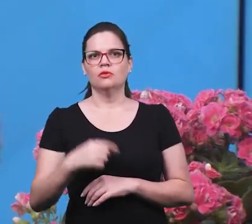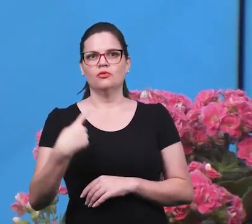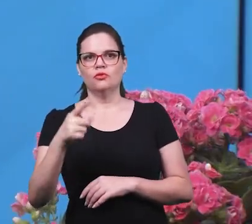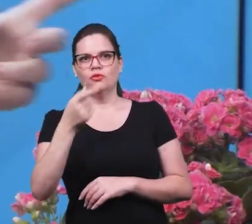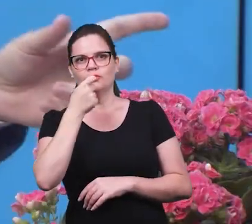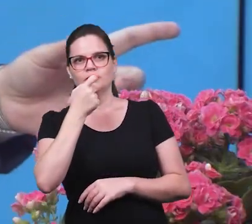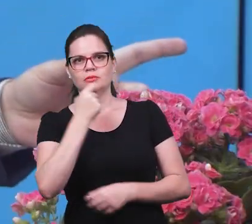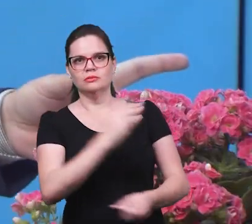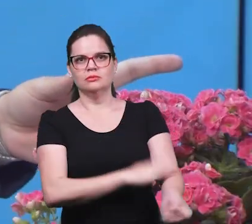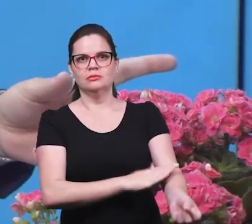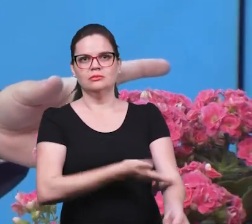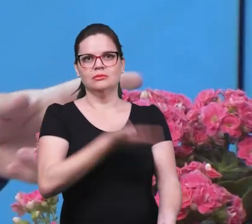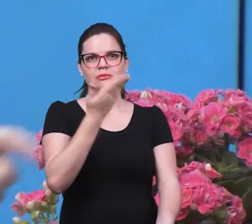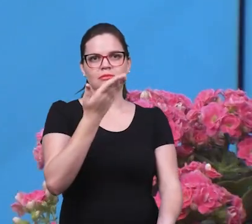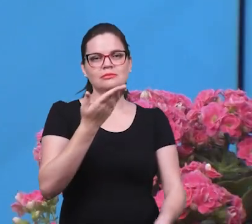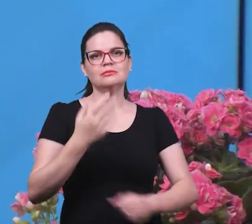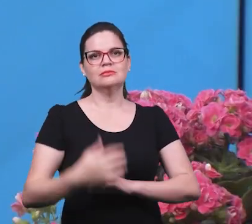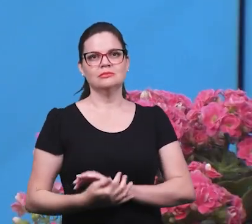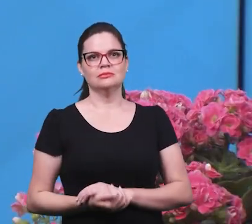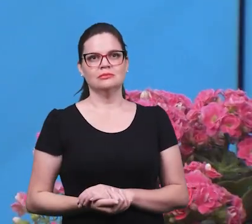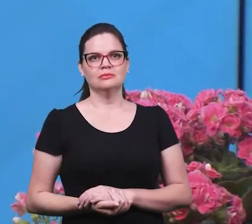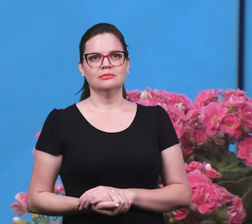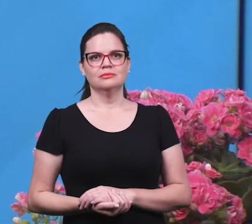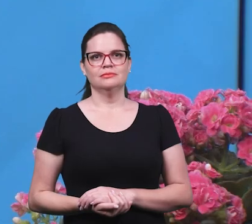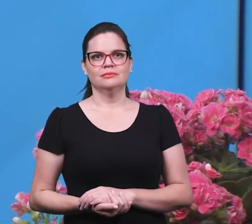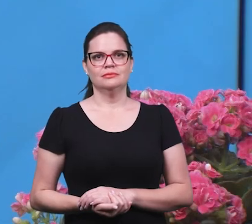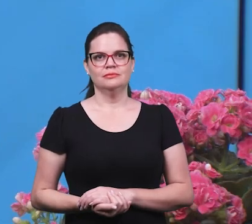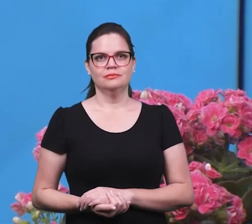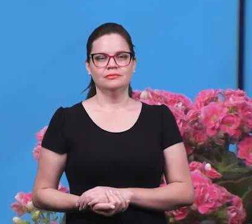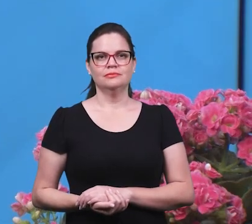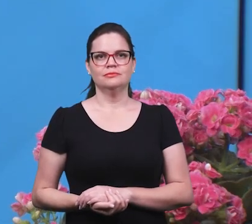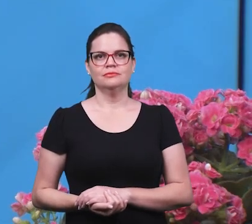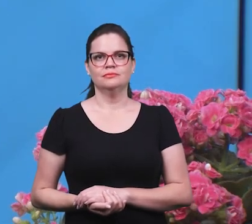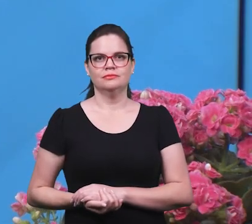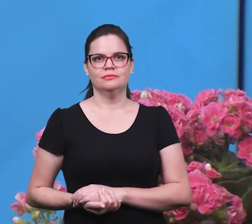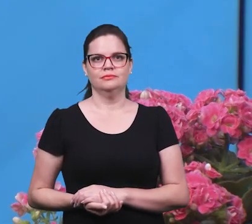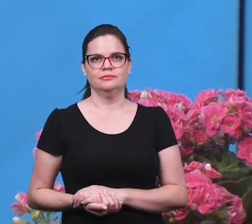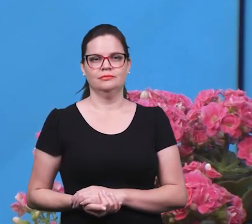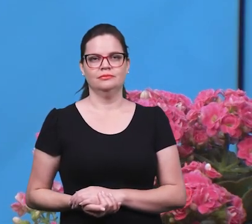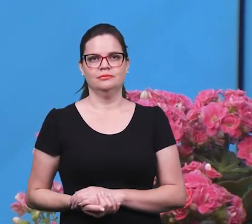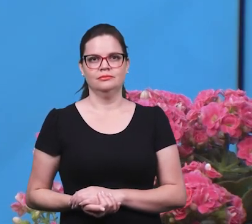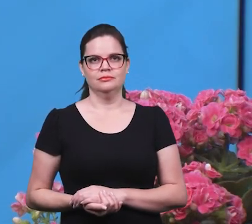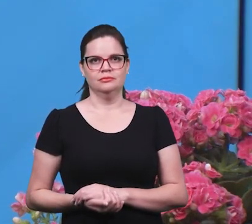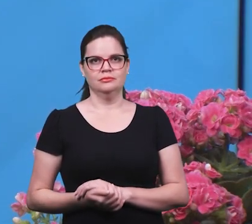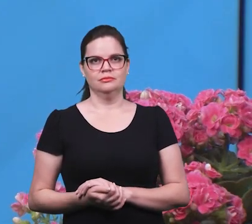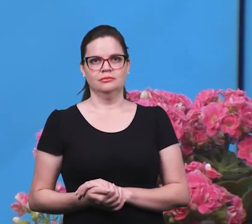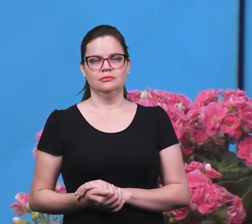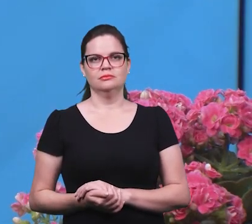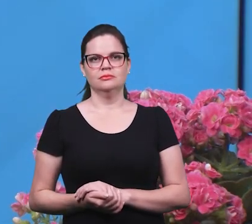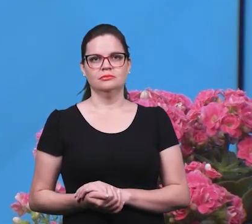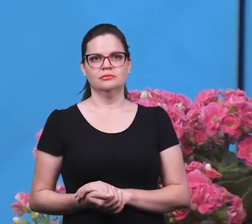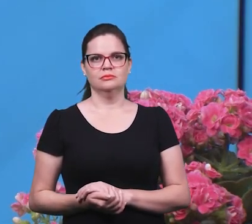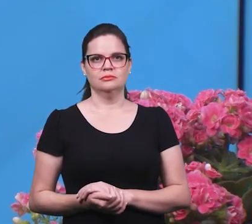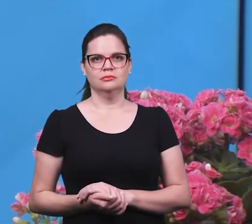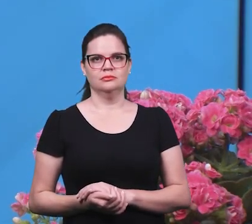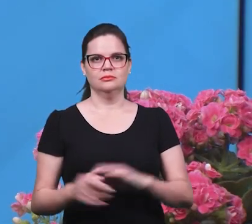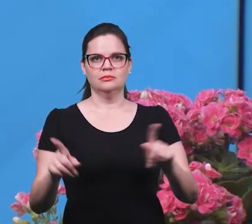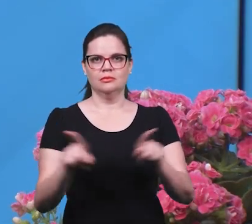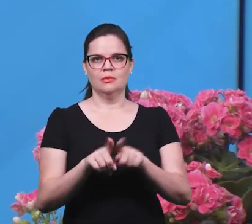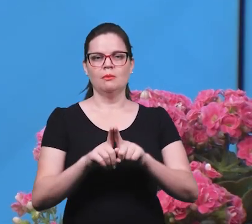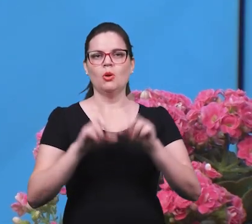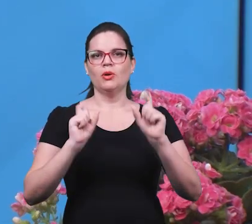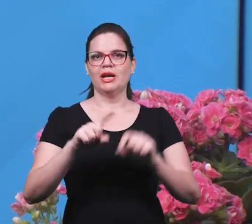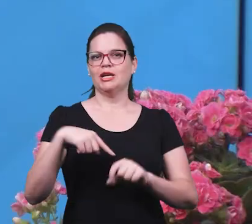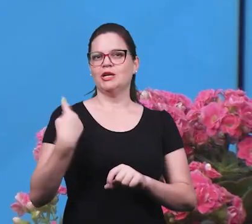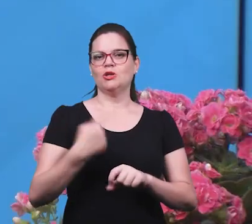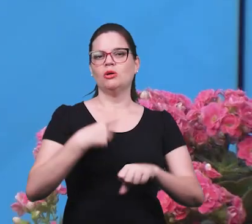pressão estava alta, ele só toma o que ele deveria ter tomado antes. sim. Então, pode ser o recurso. Mas o que a gente orienta